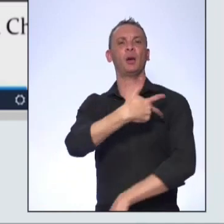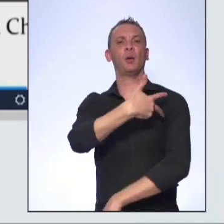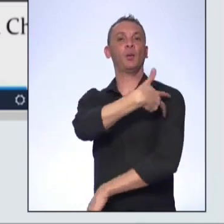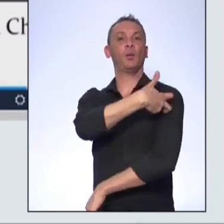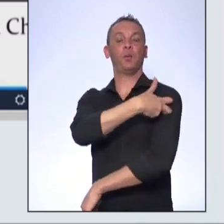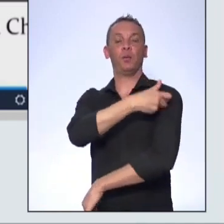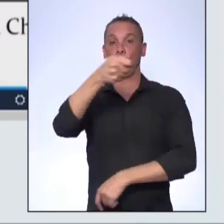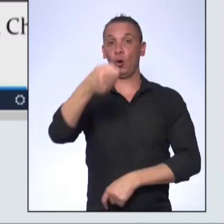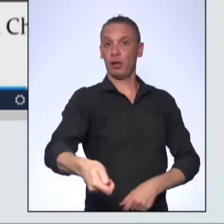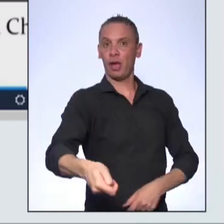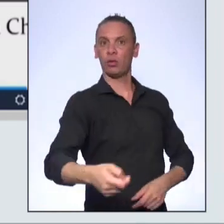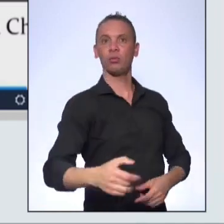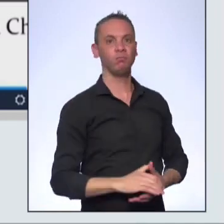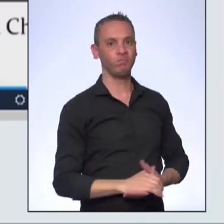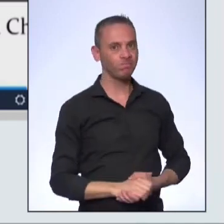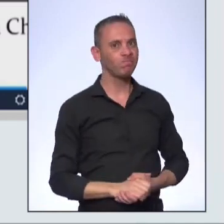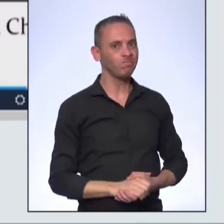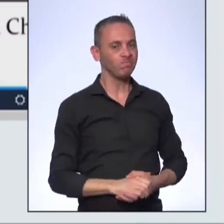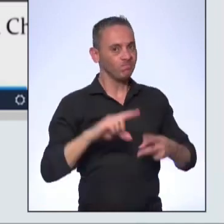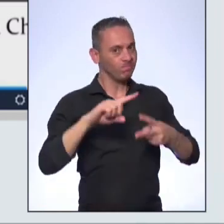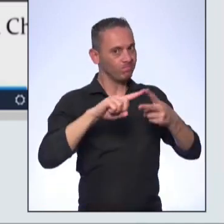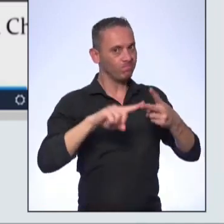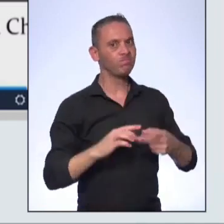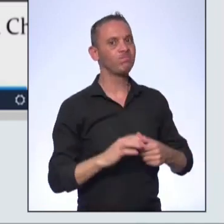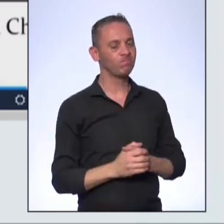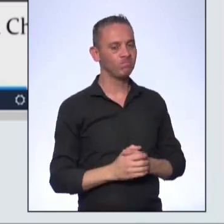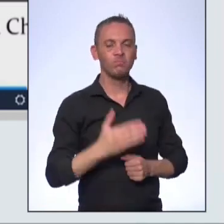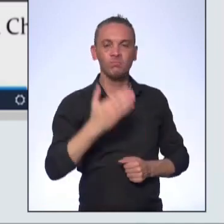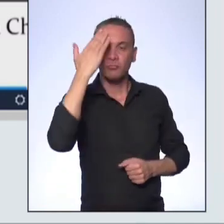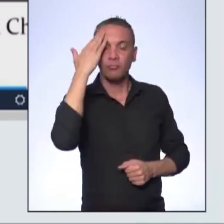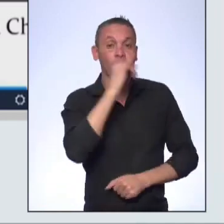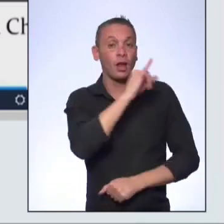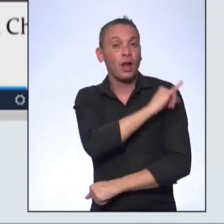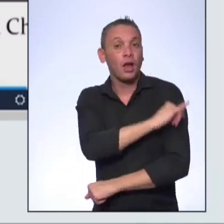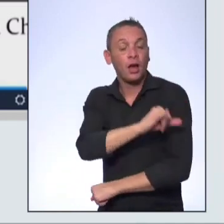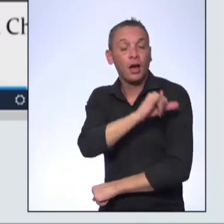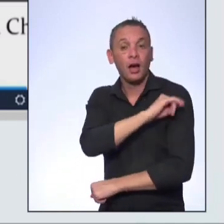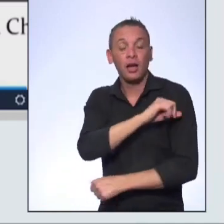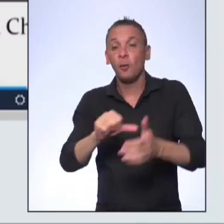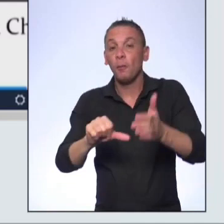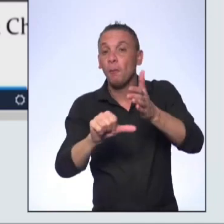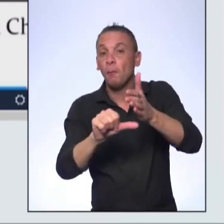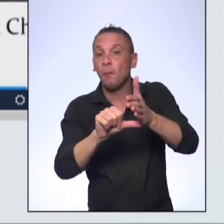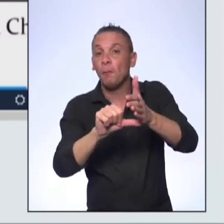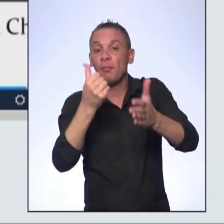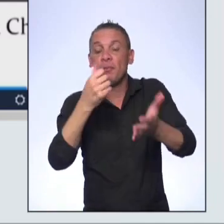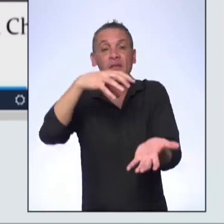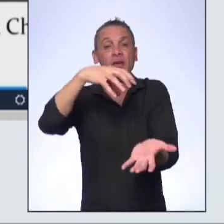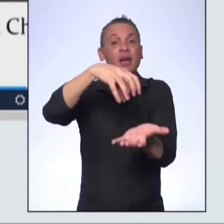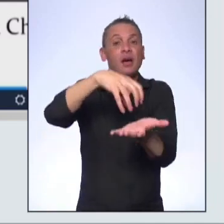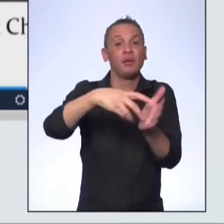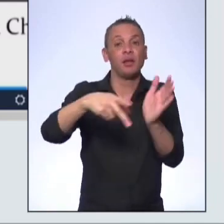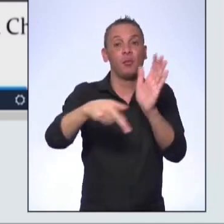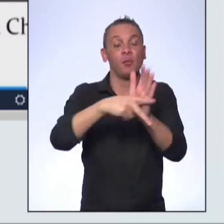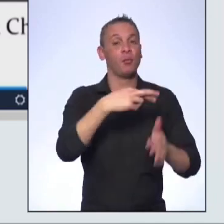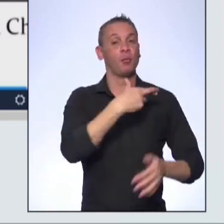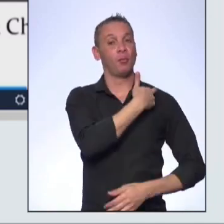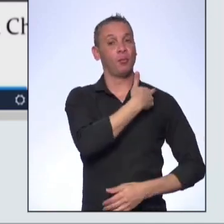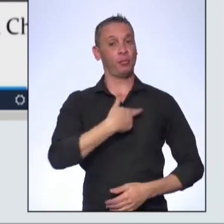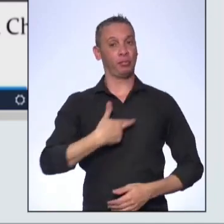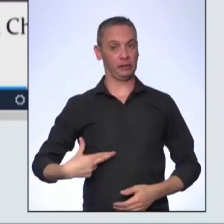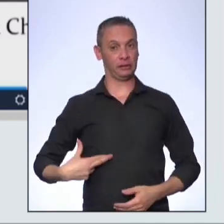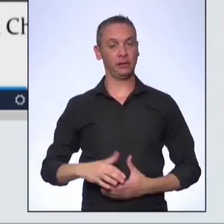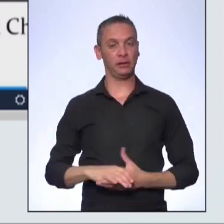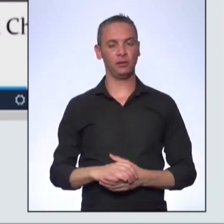obrigatória. Como vocês sabem, a cidade do Rio de Janeiro foi a primeira capital da República Brasileira. A fundação